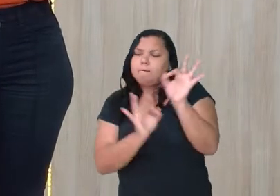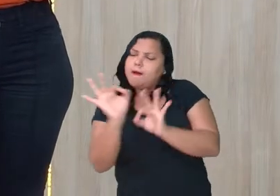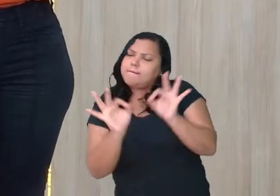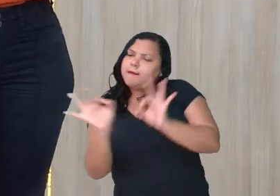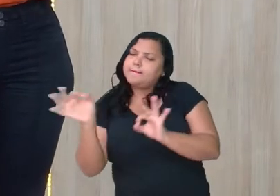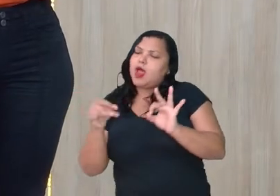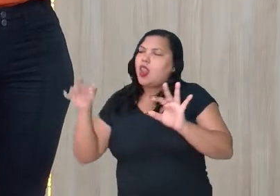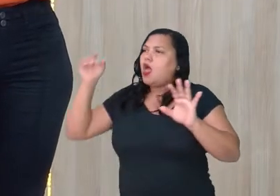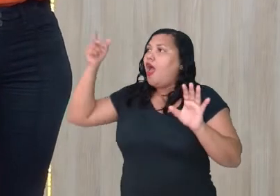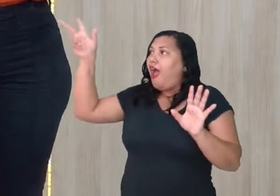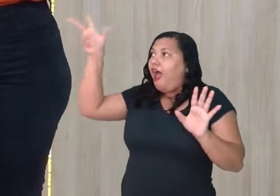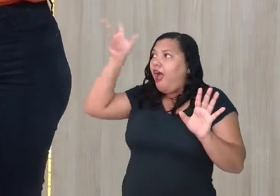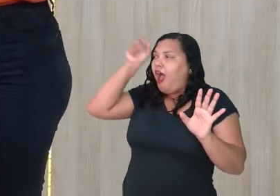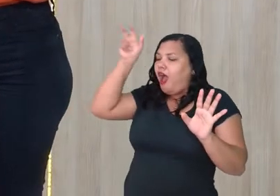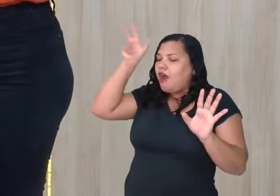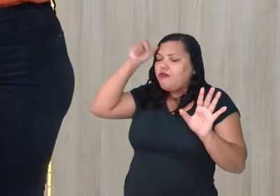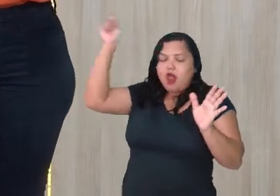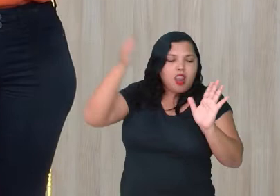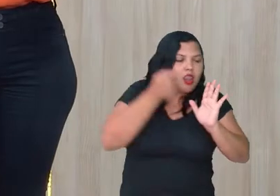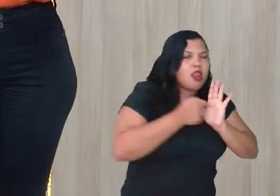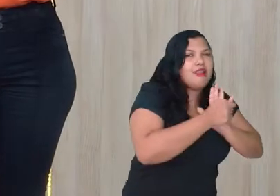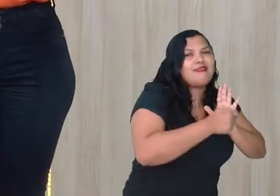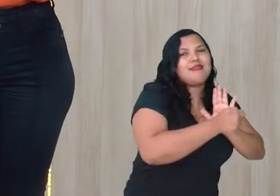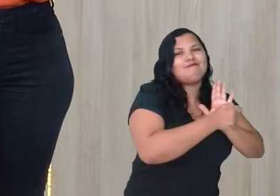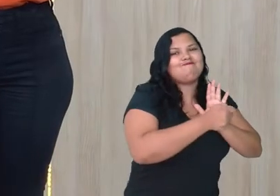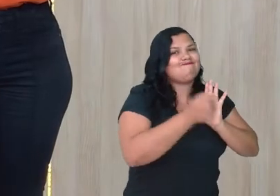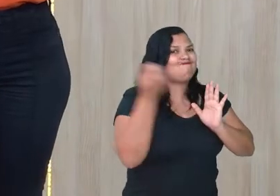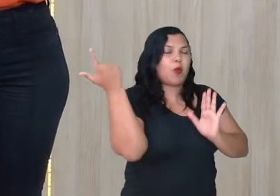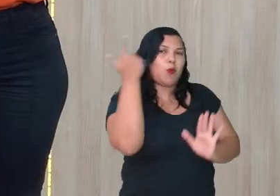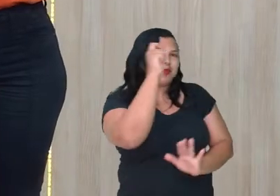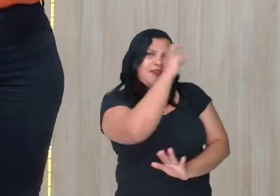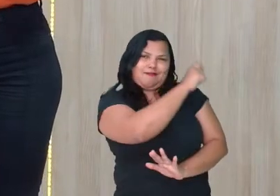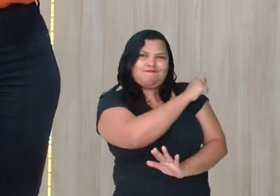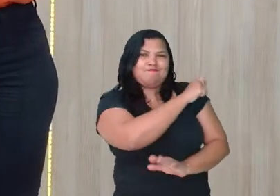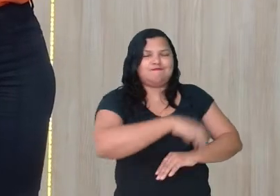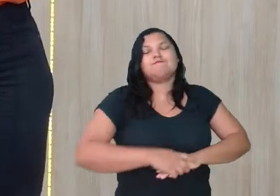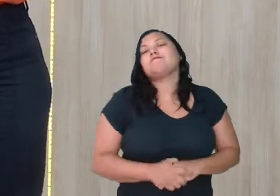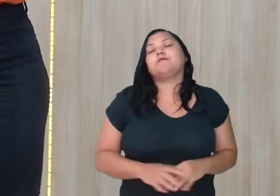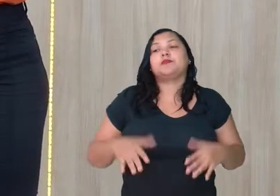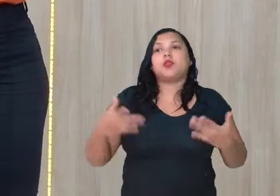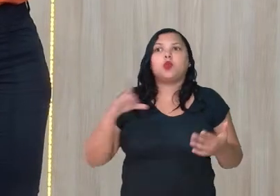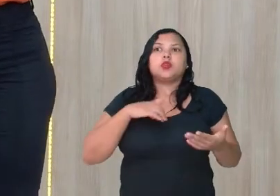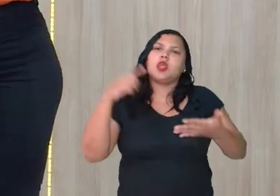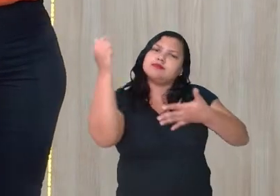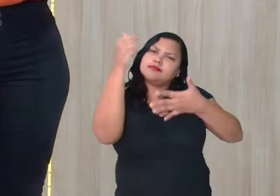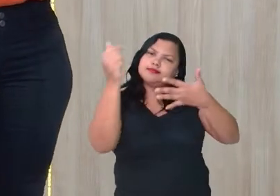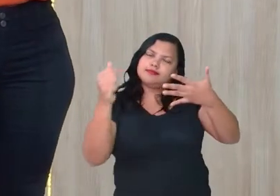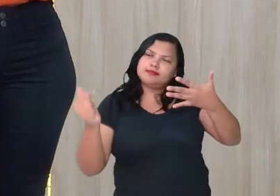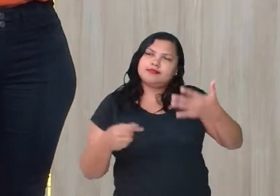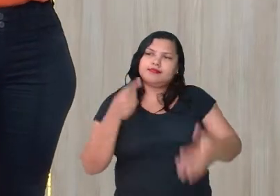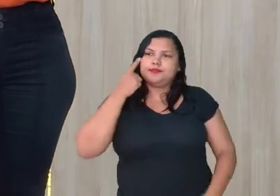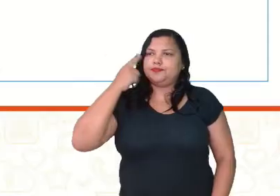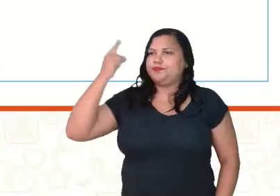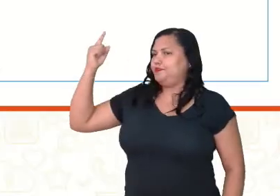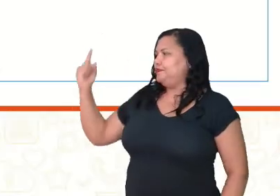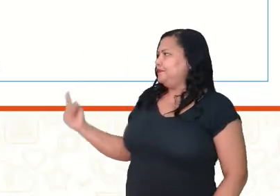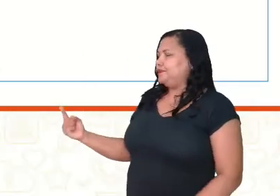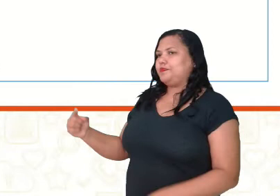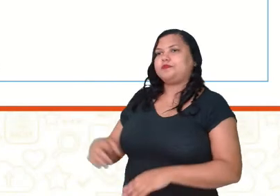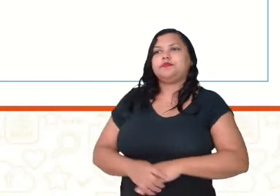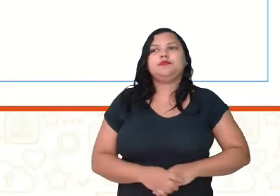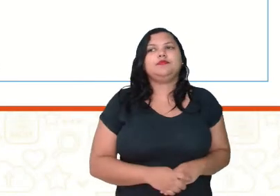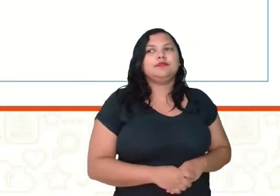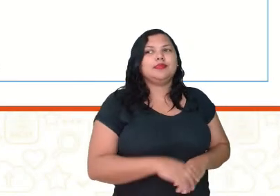transposição, né, da informação para o registro. E aí a gente também tem algumas evidências, né? Formação